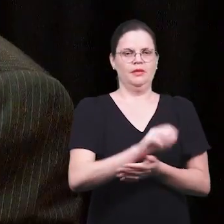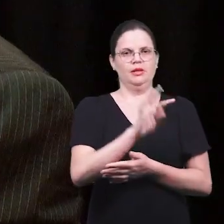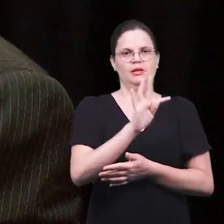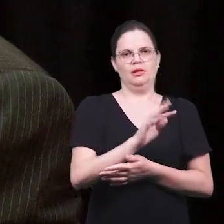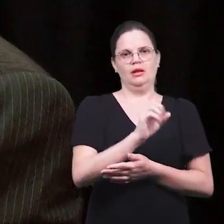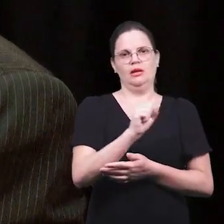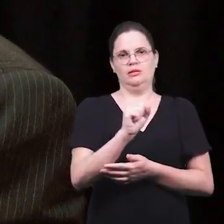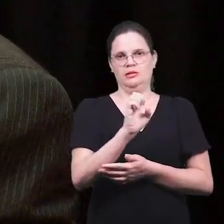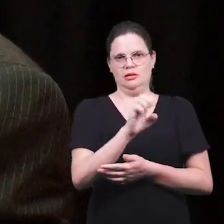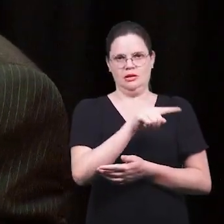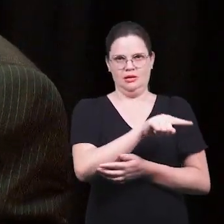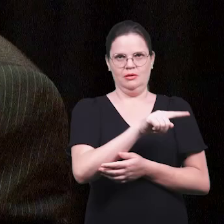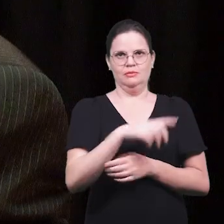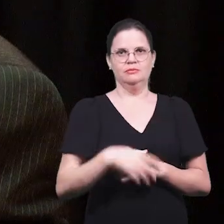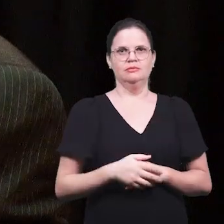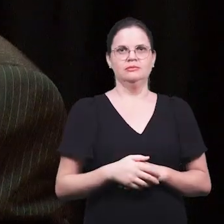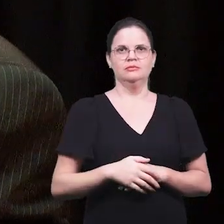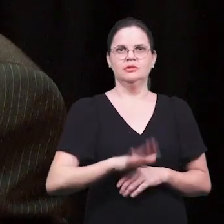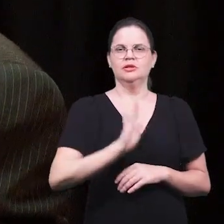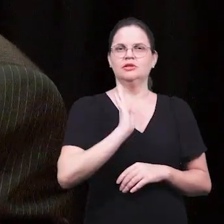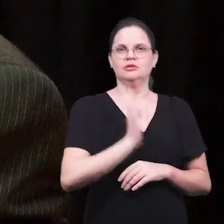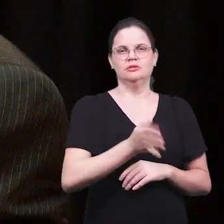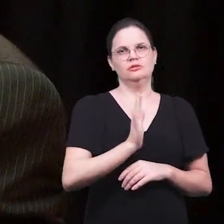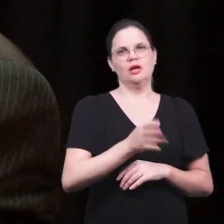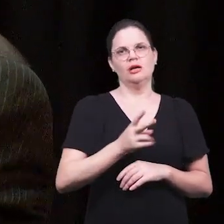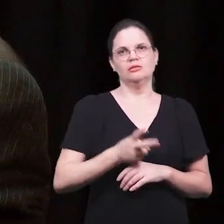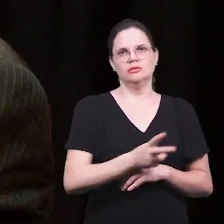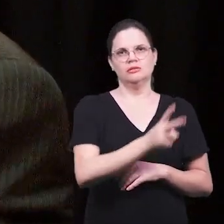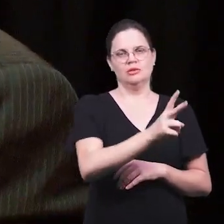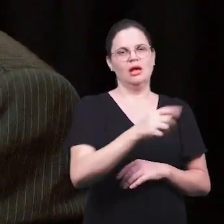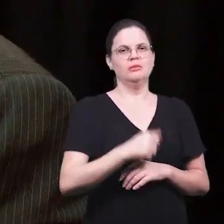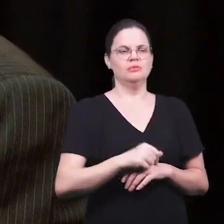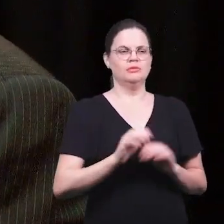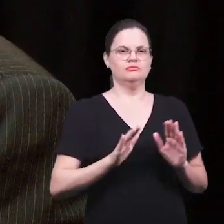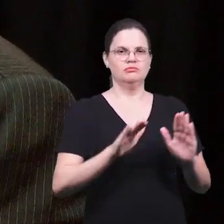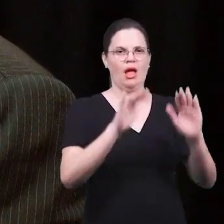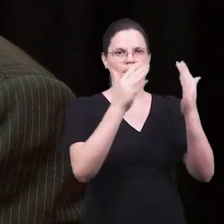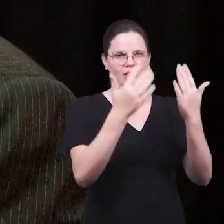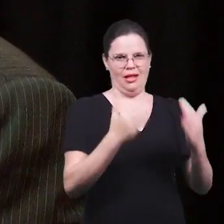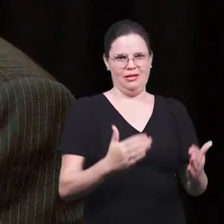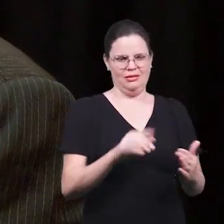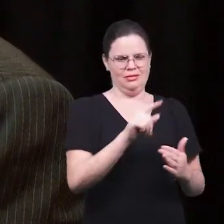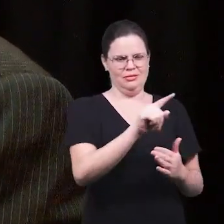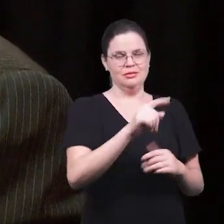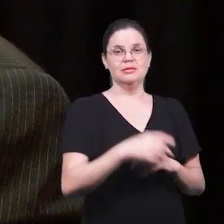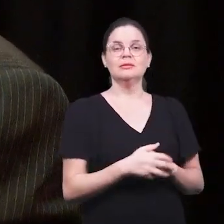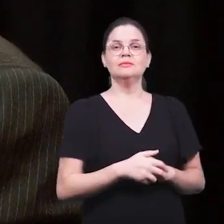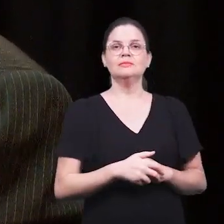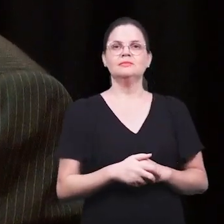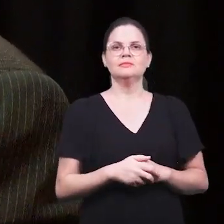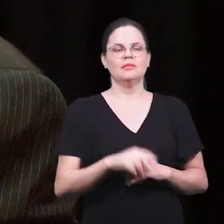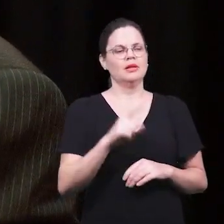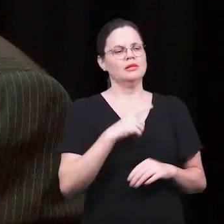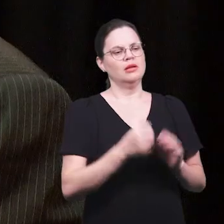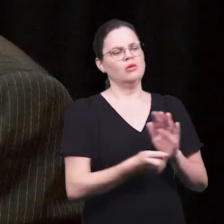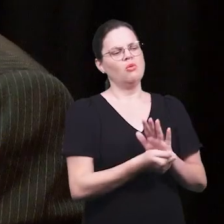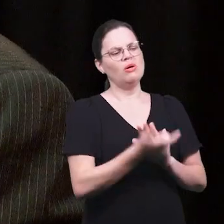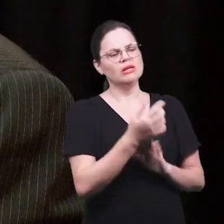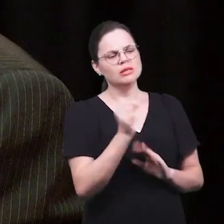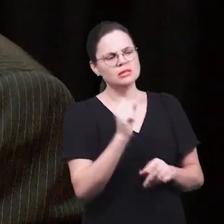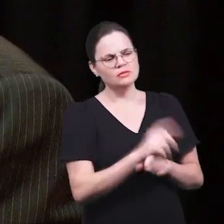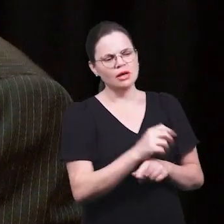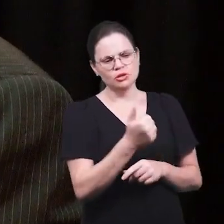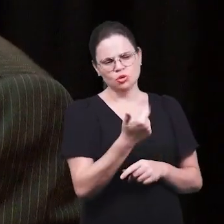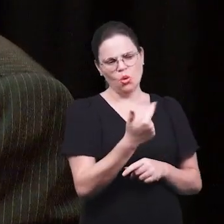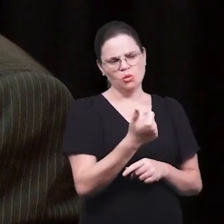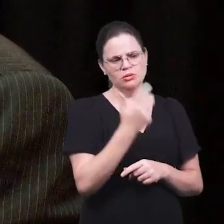para o TSE, como eu tenho mirado no cargo de analista, eu tenho aqui uma quantidade de vagas, eram 12